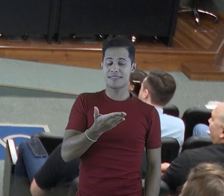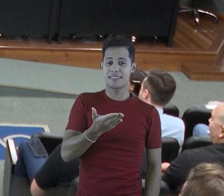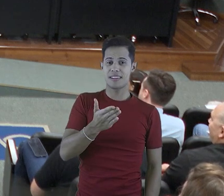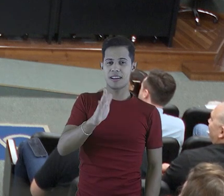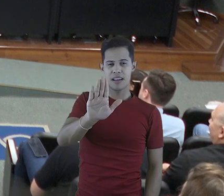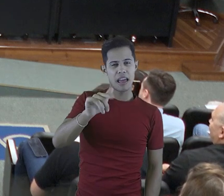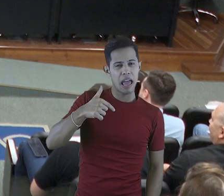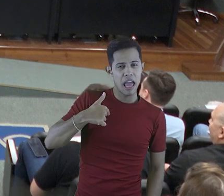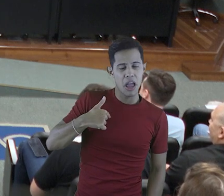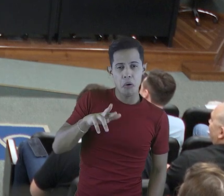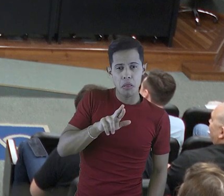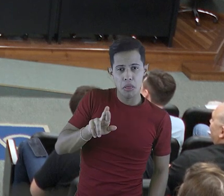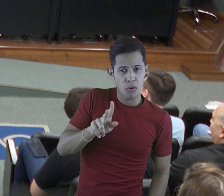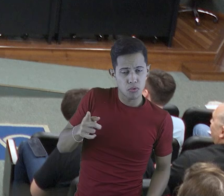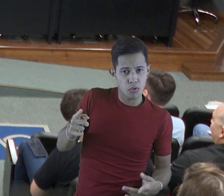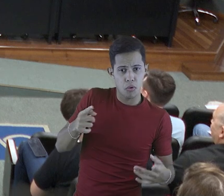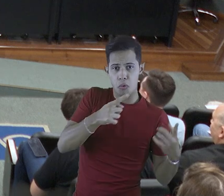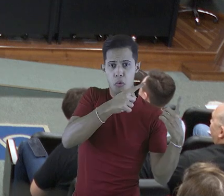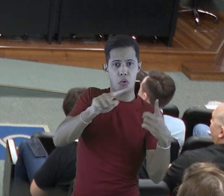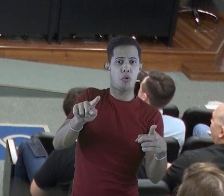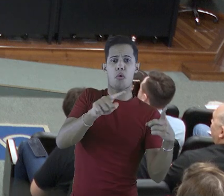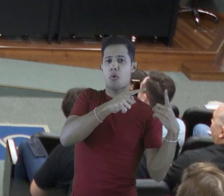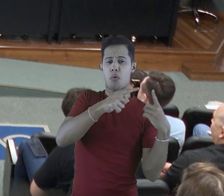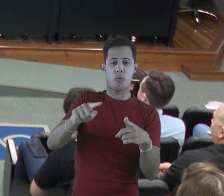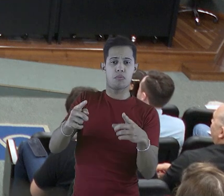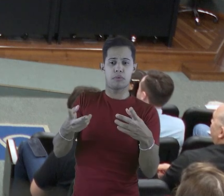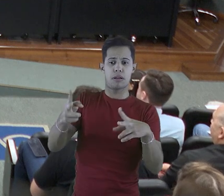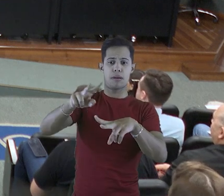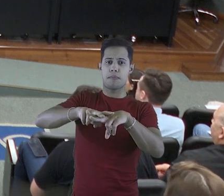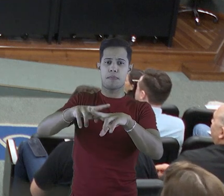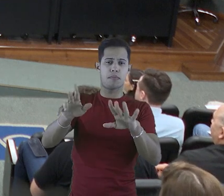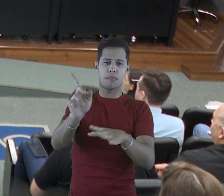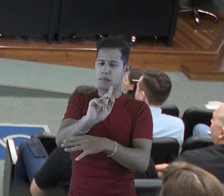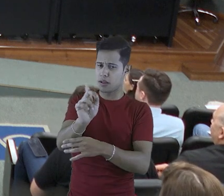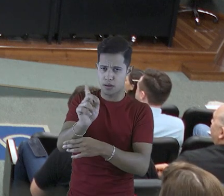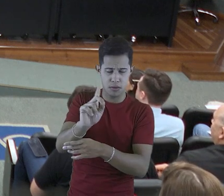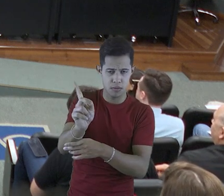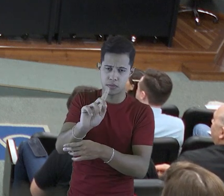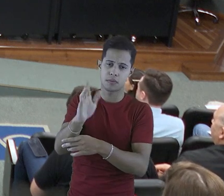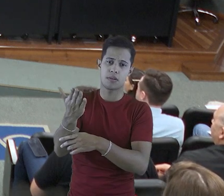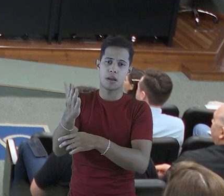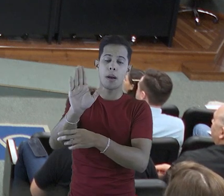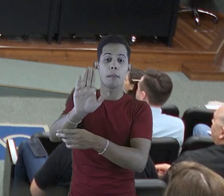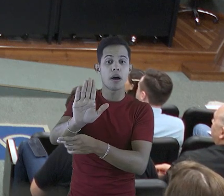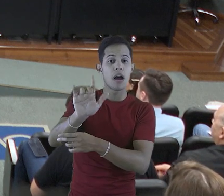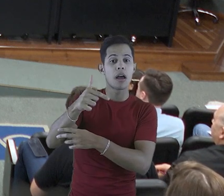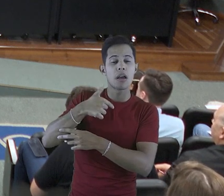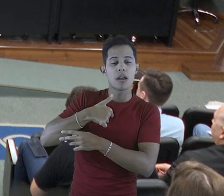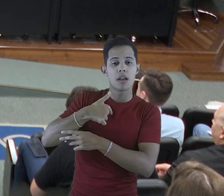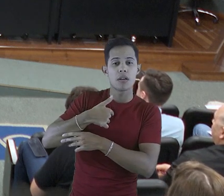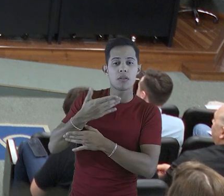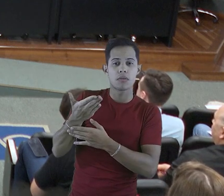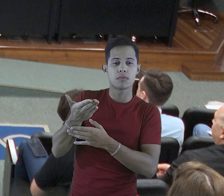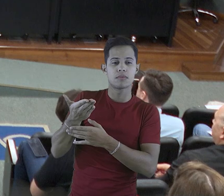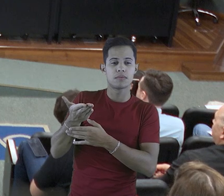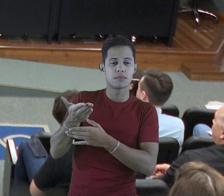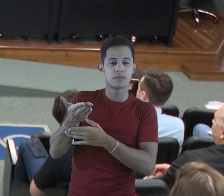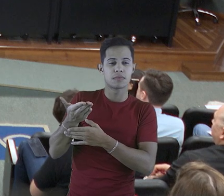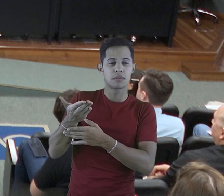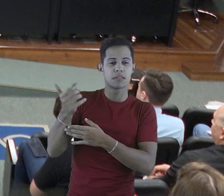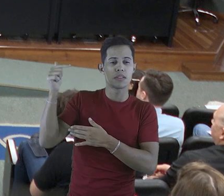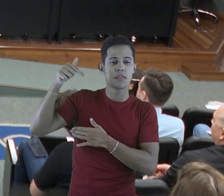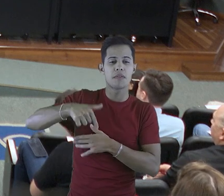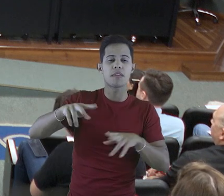Então, eu não sou contra o da delação premiada como meio de prova, como meio exclusivo, sim, só que a delação premiada,